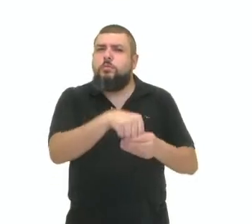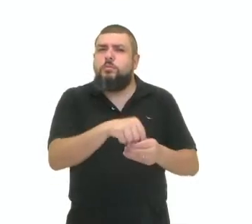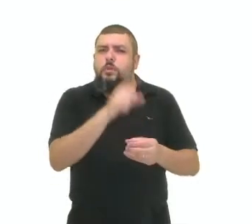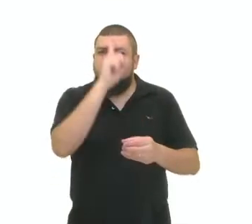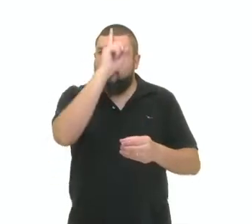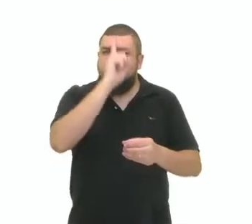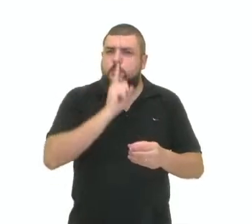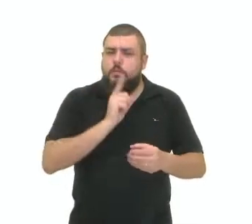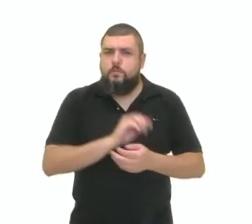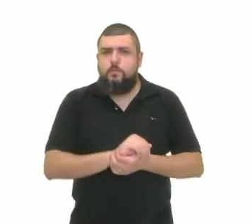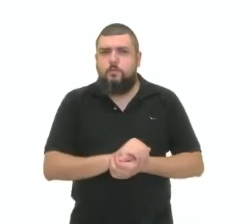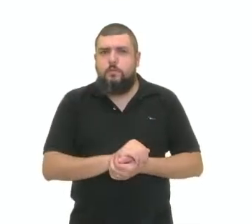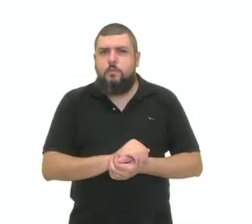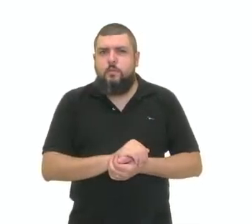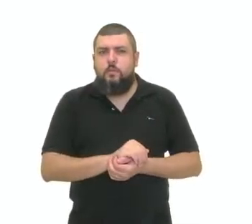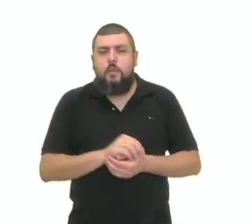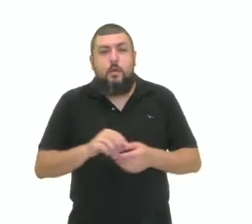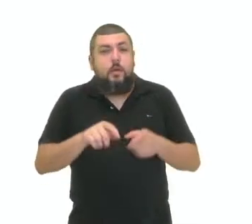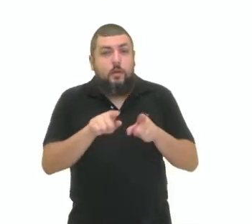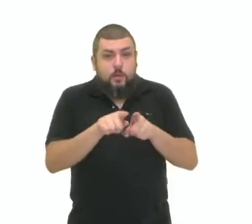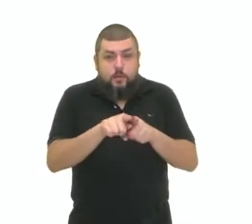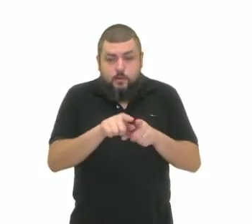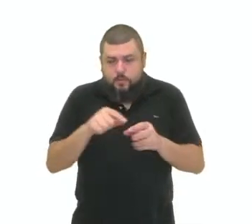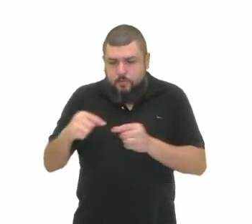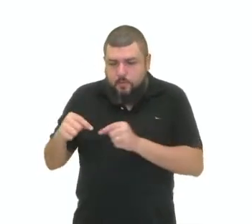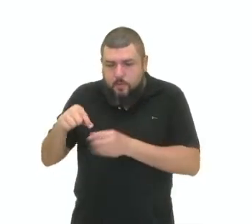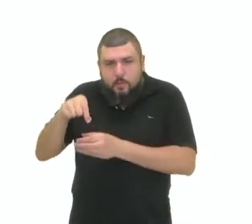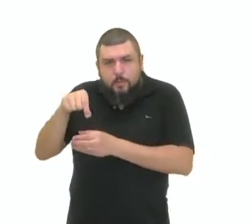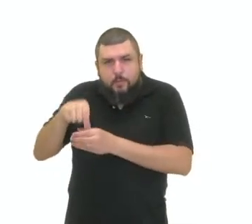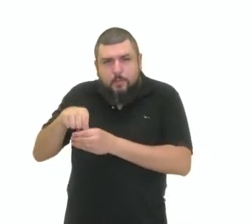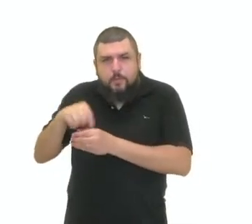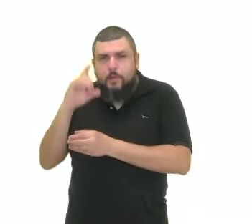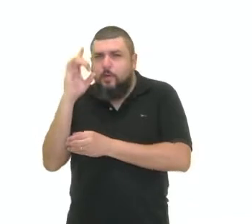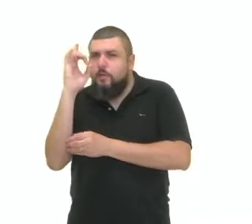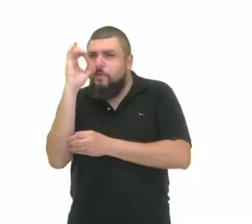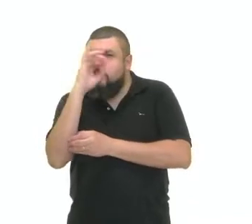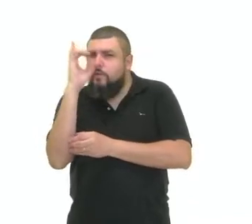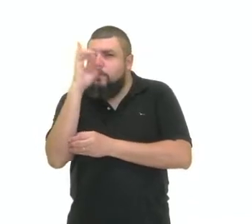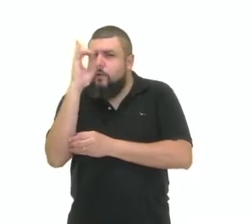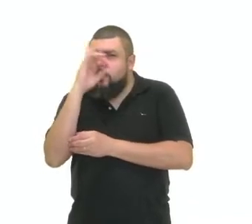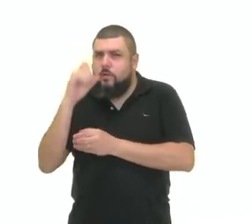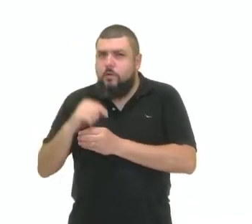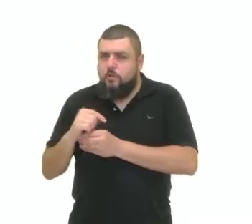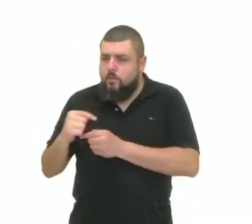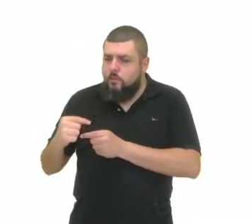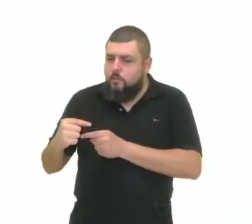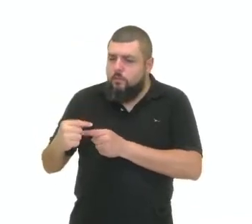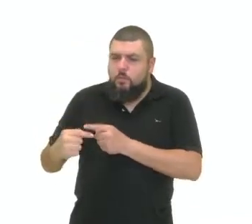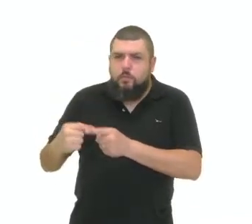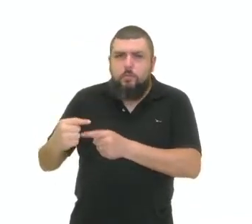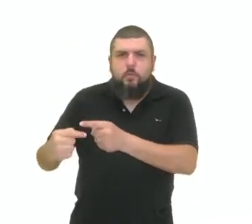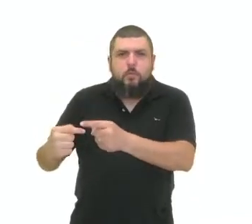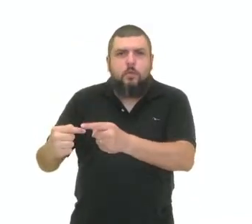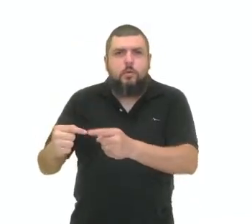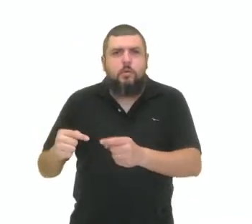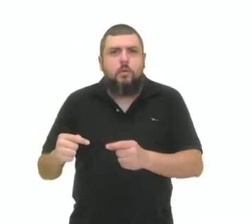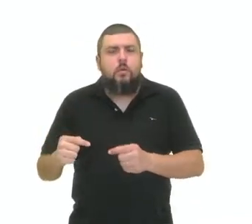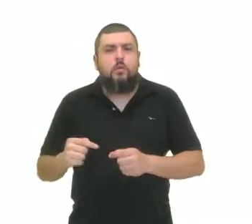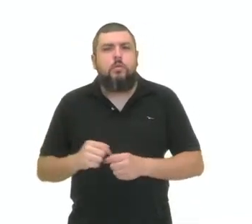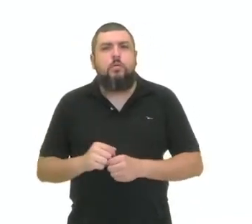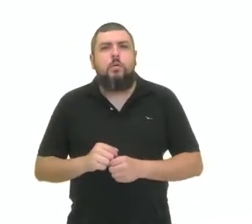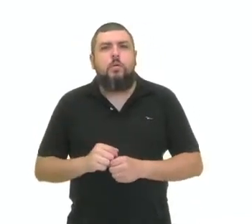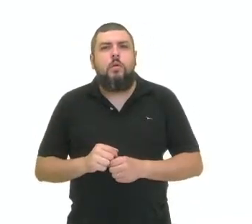o mesmo acontecia com as sementes verdes. Então, as linhagens não